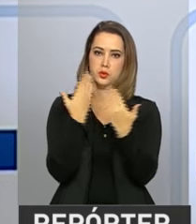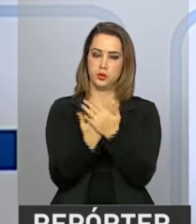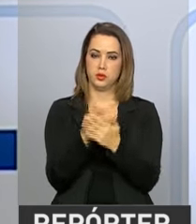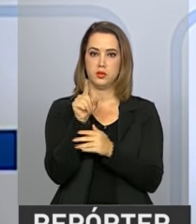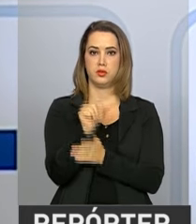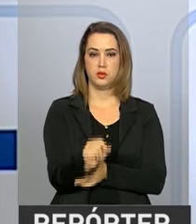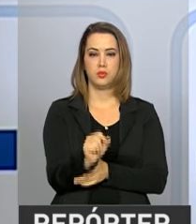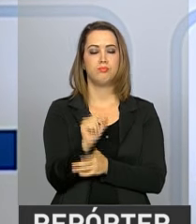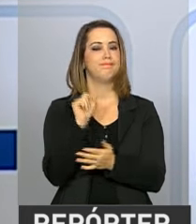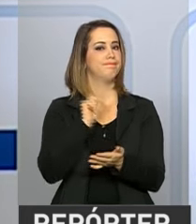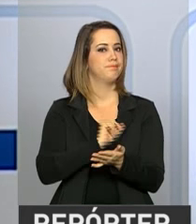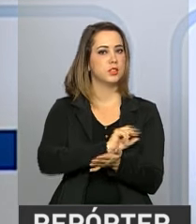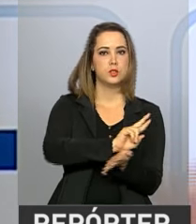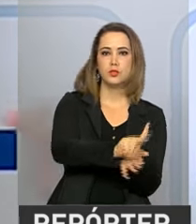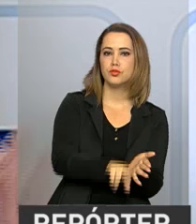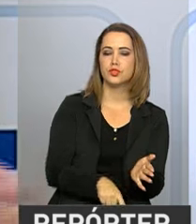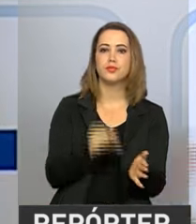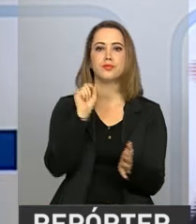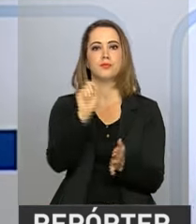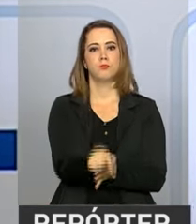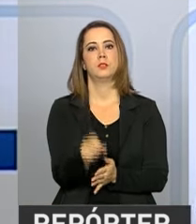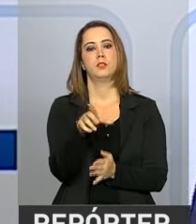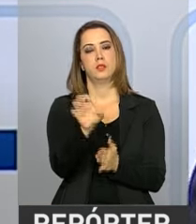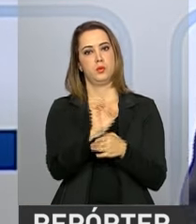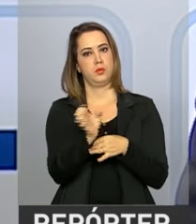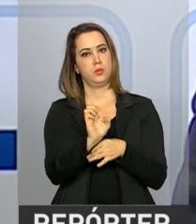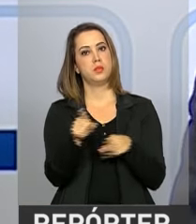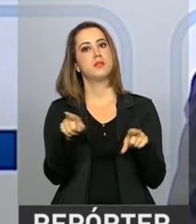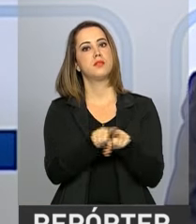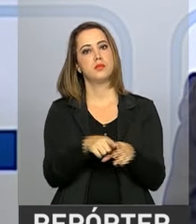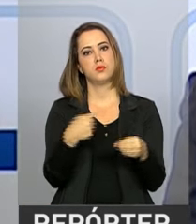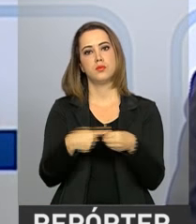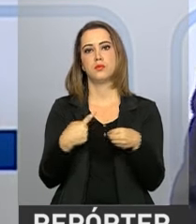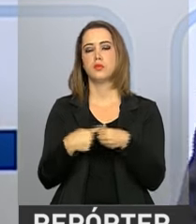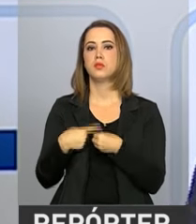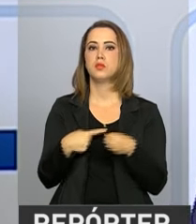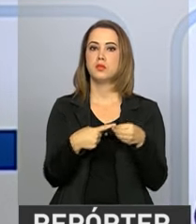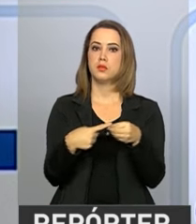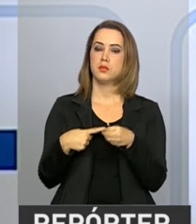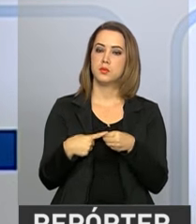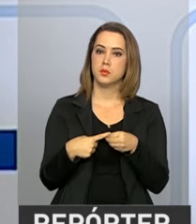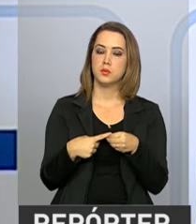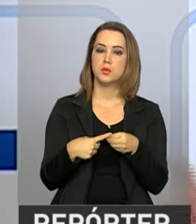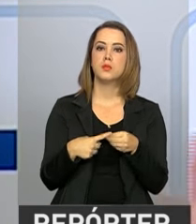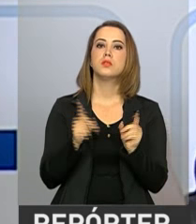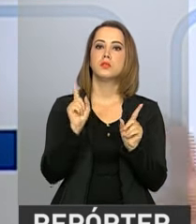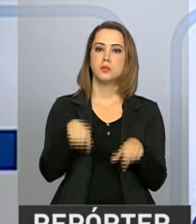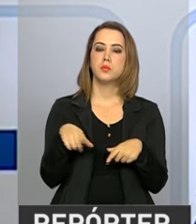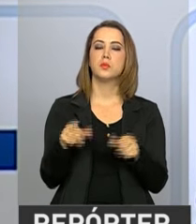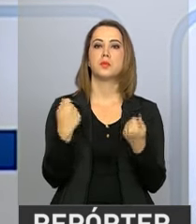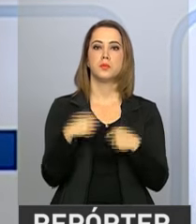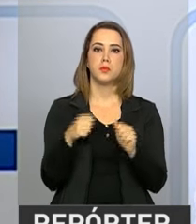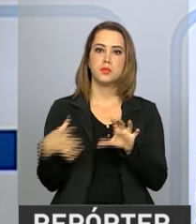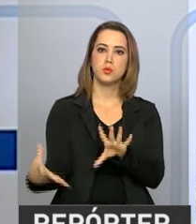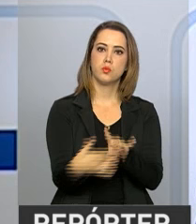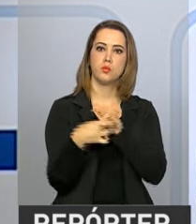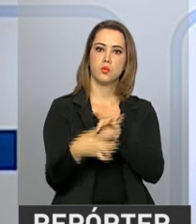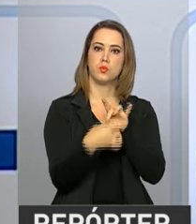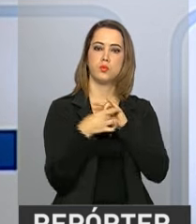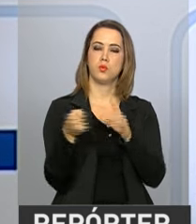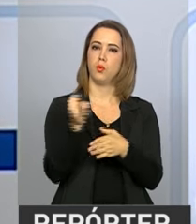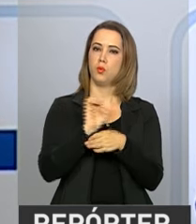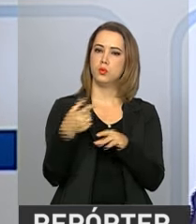alimentações que nós patrocinamos são por estados e municípios, não diretamente pela União. Então, é preciso que haja um entendimento